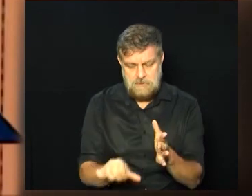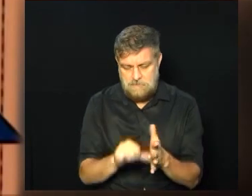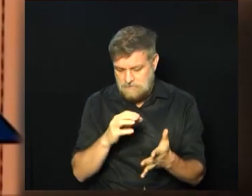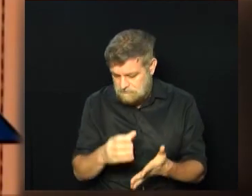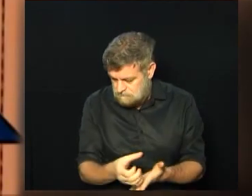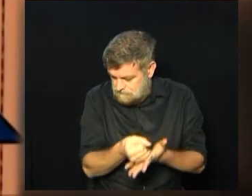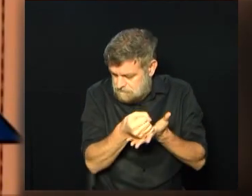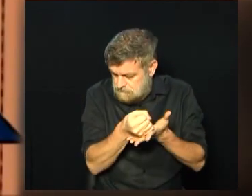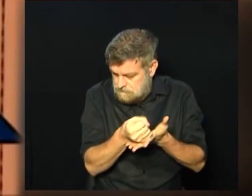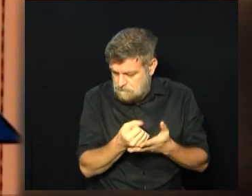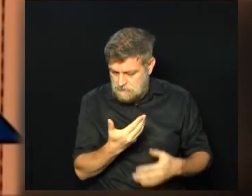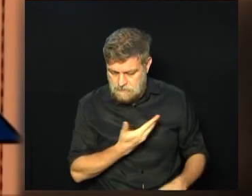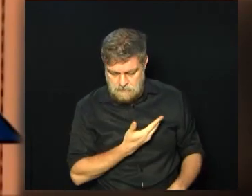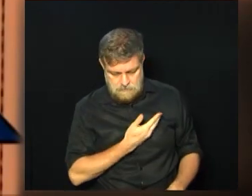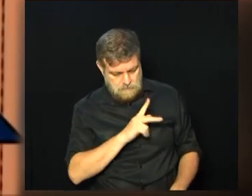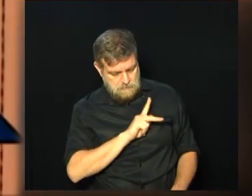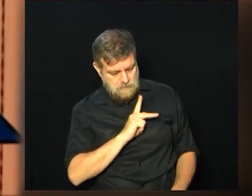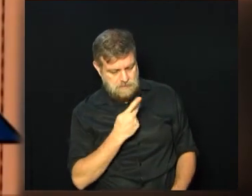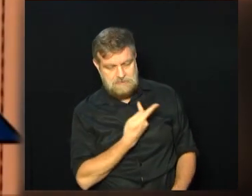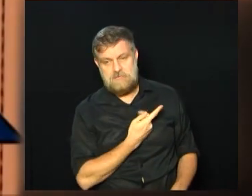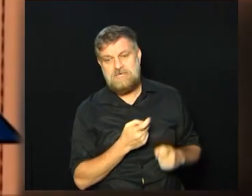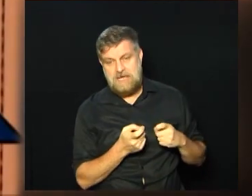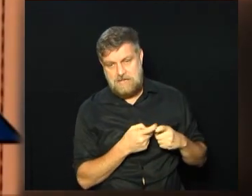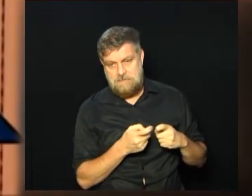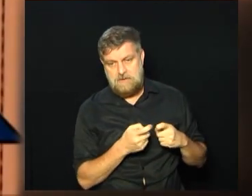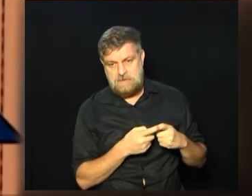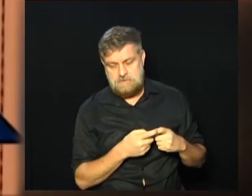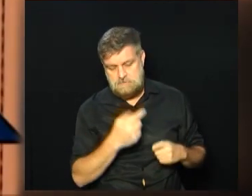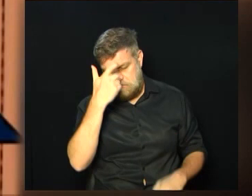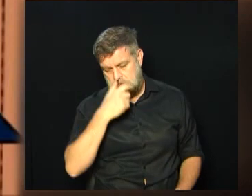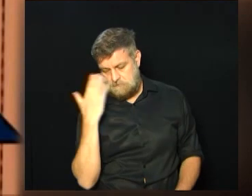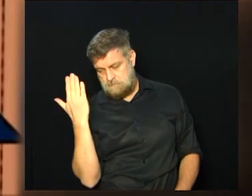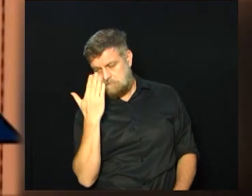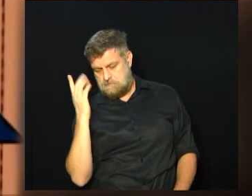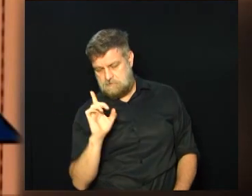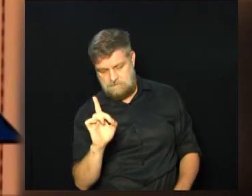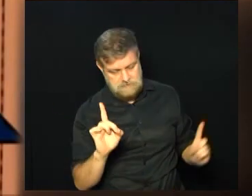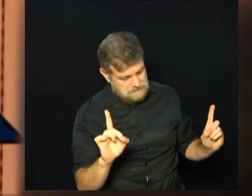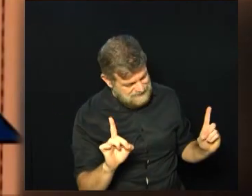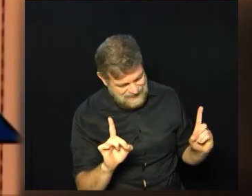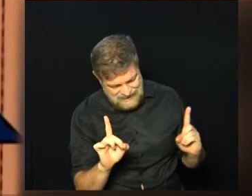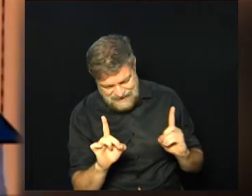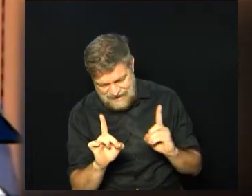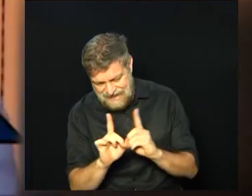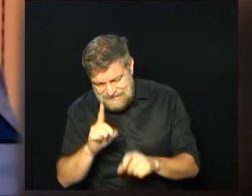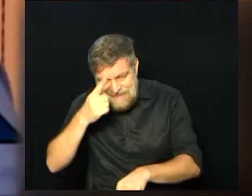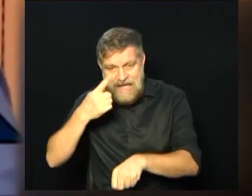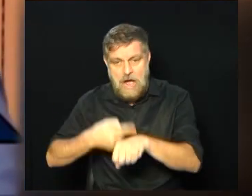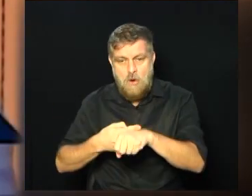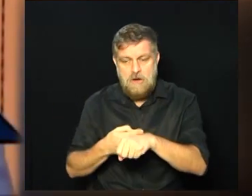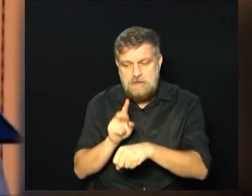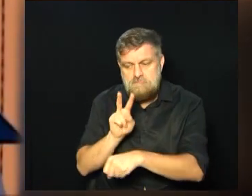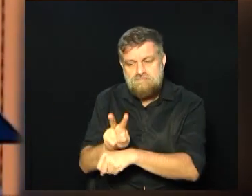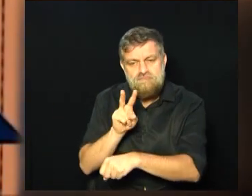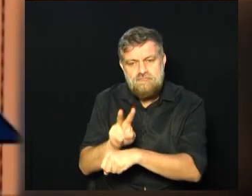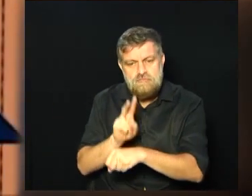assistência, meu amigo aqui, Paulo Haddad, que também de prontidão já fez os primeiros